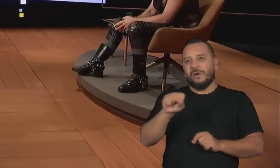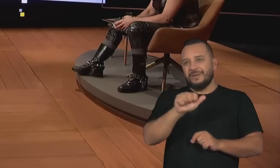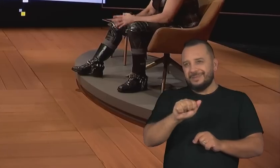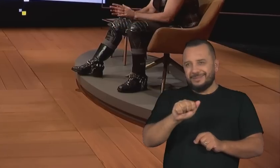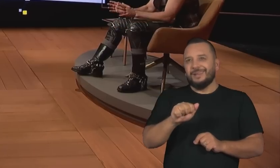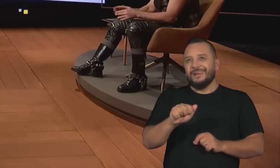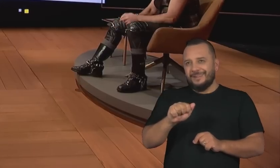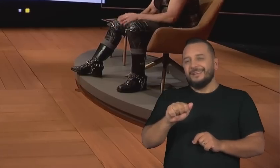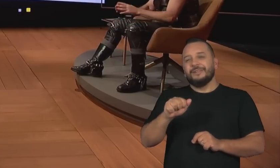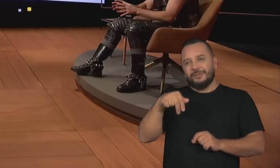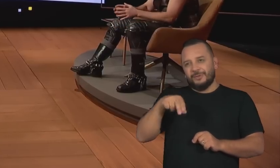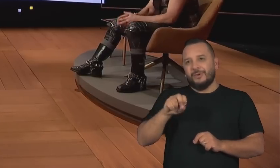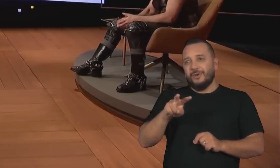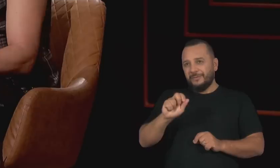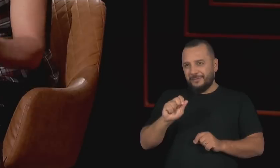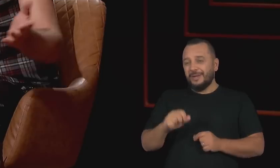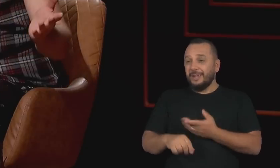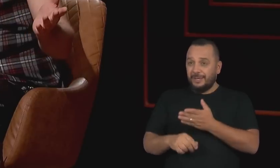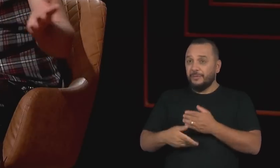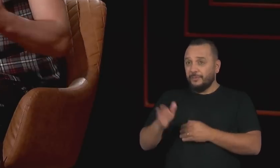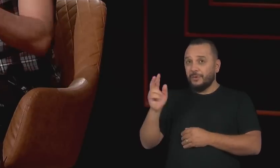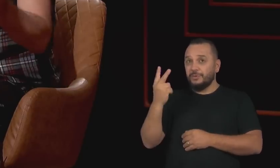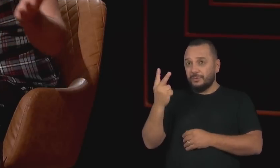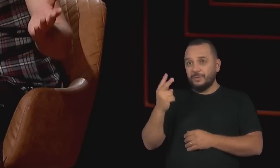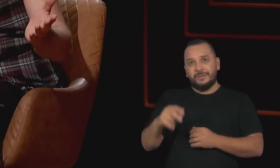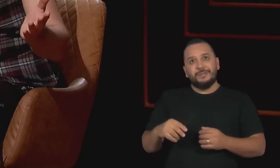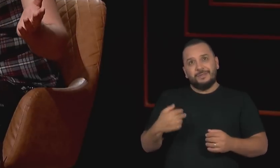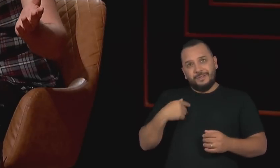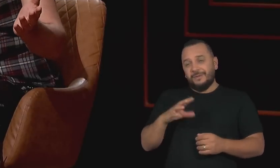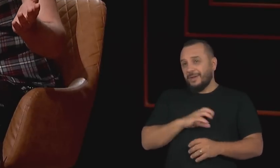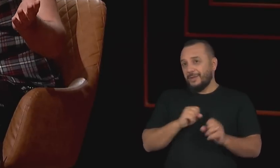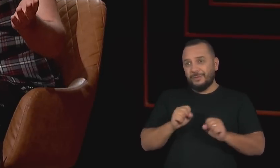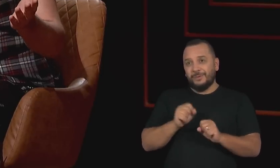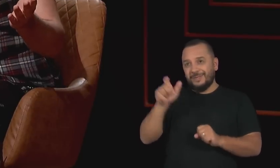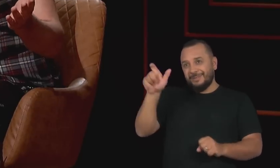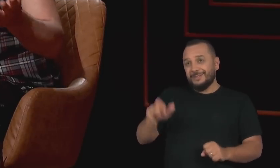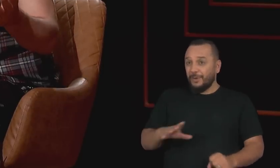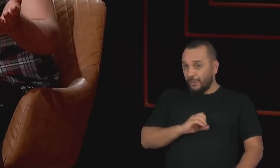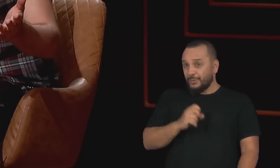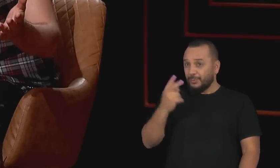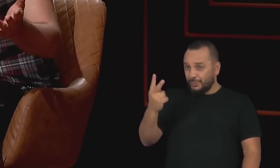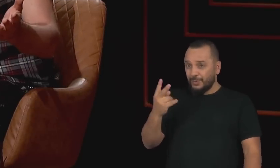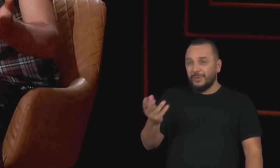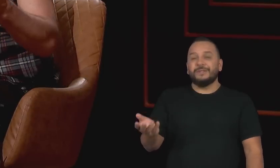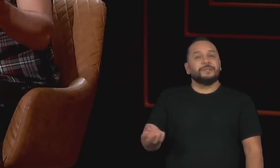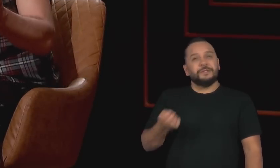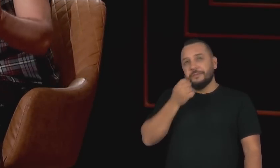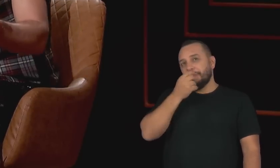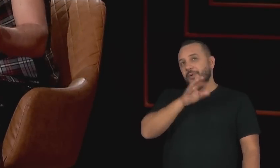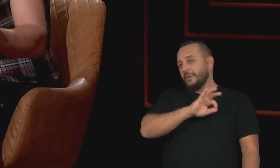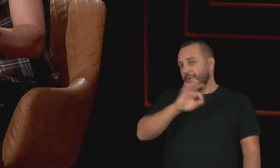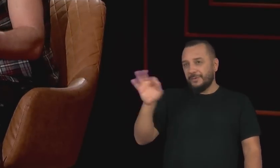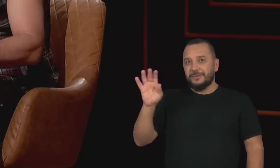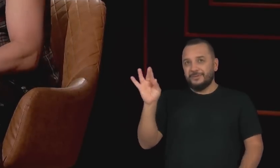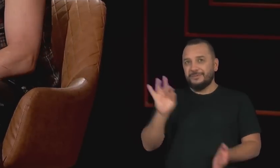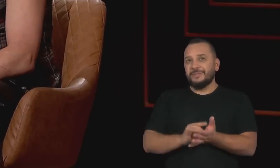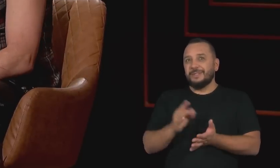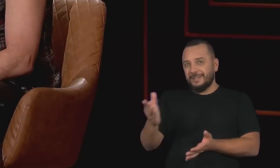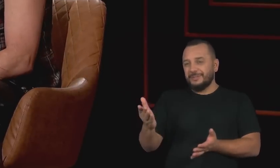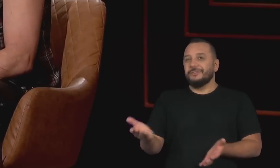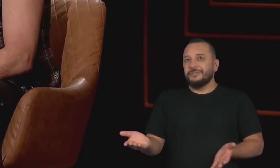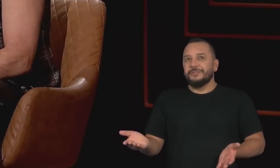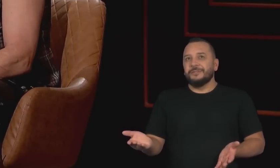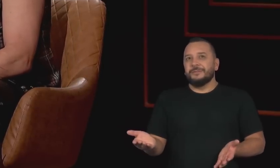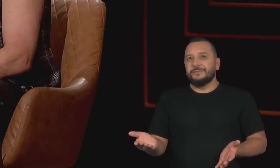nova. Então, ele foi nos 2, eu falei, eu adorei, você é completamente louco, I love this, it's real art, you know, é de verdade isso, sabe?